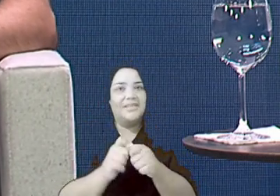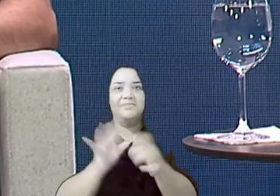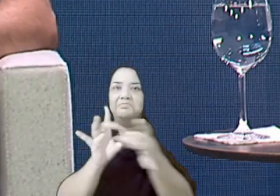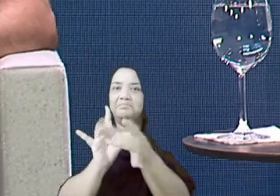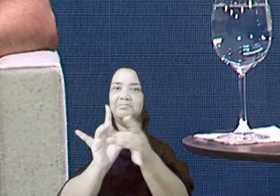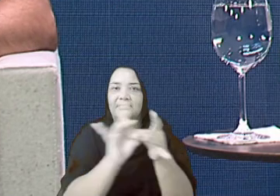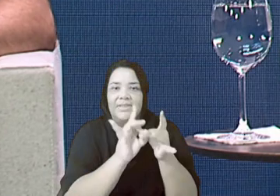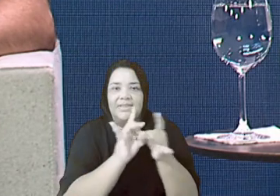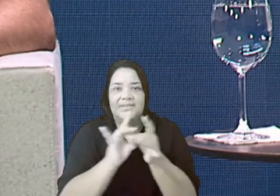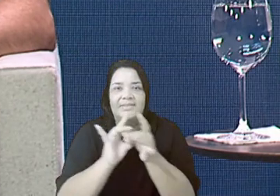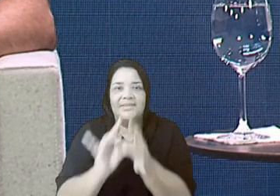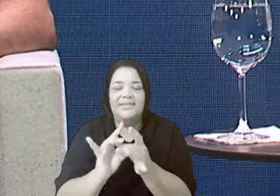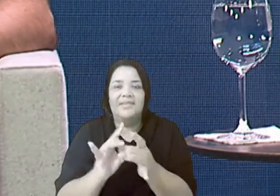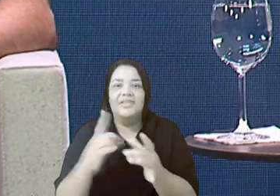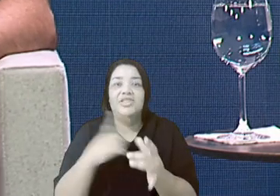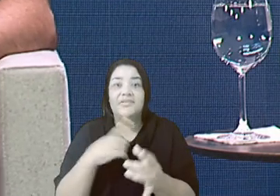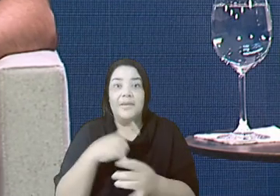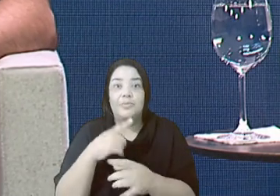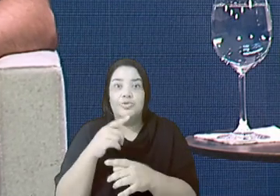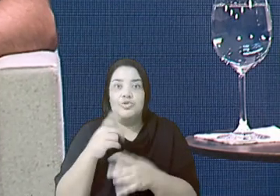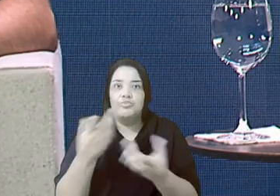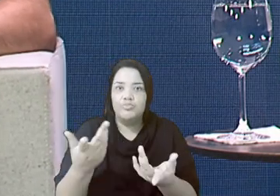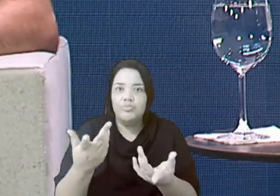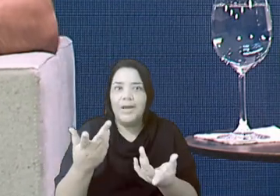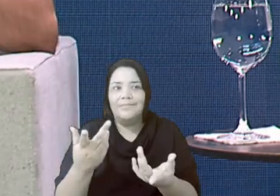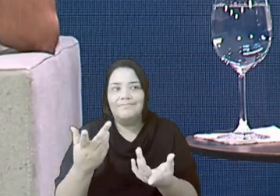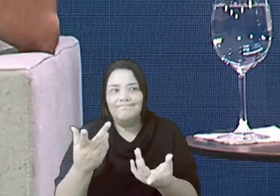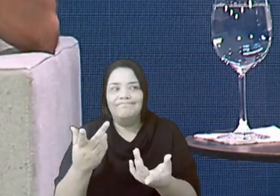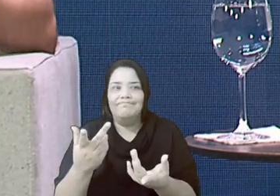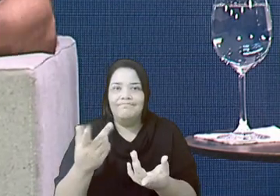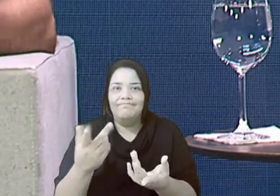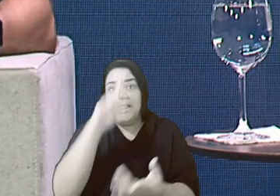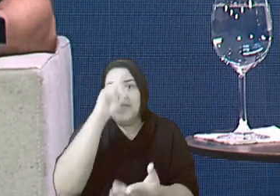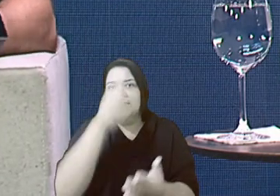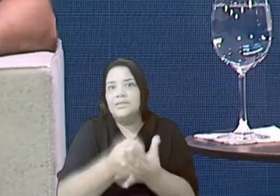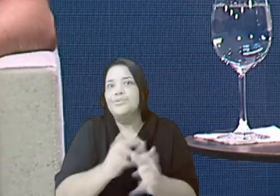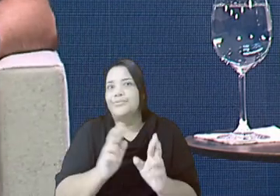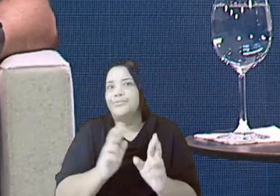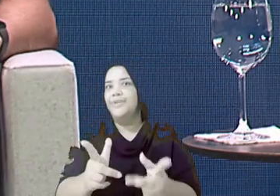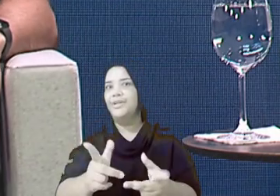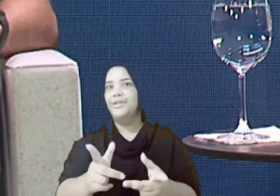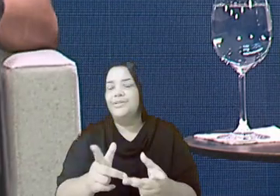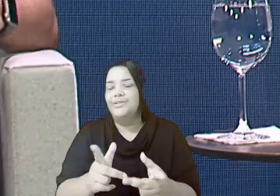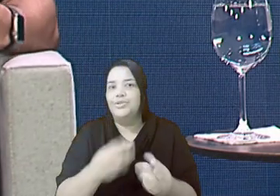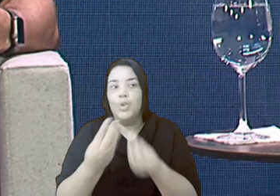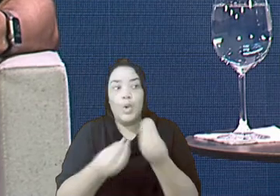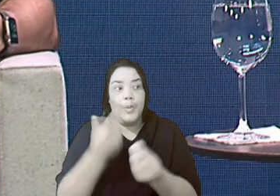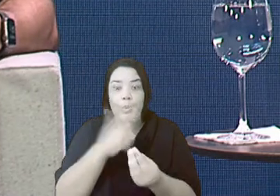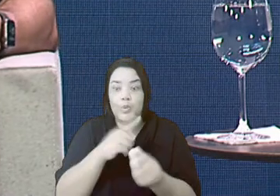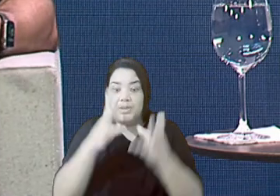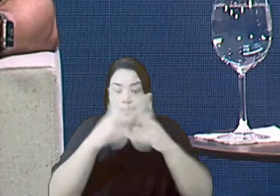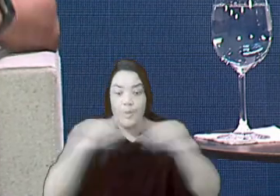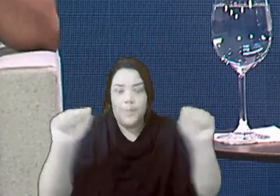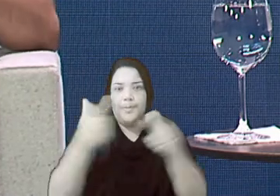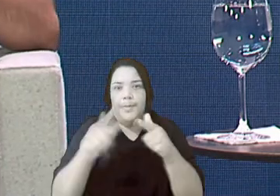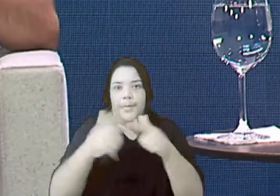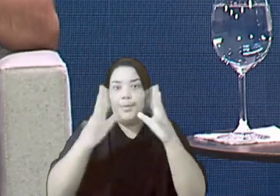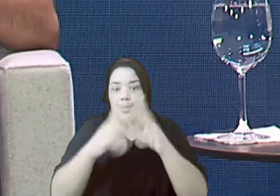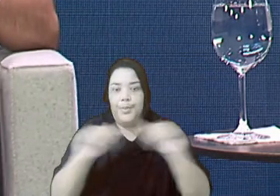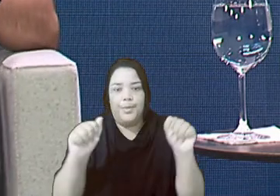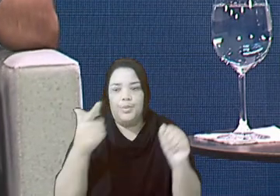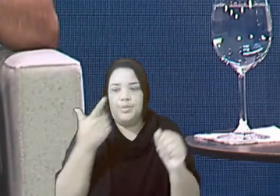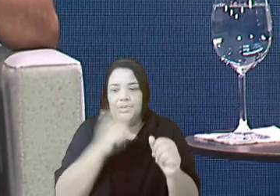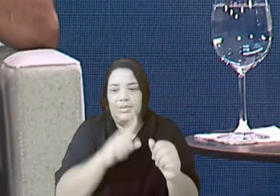visão diferente do Capital né uma empresa sempre girou caixa historicamente isso